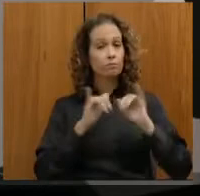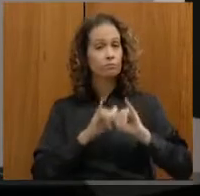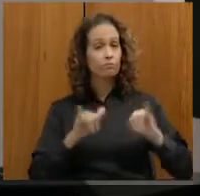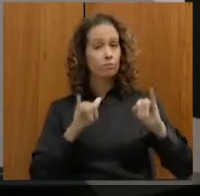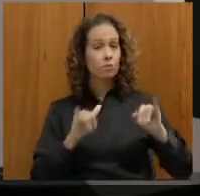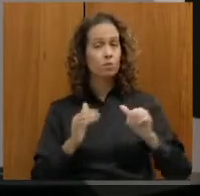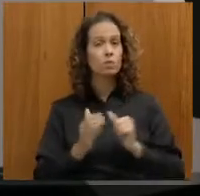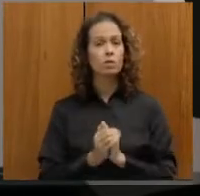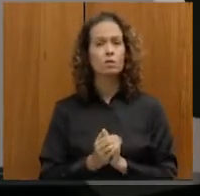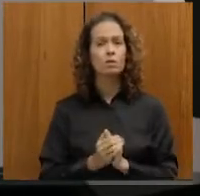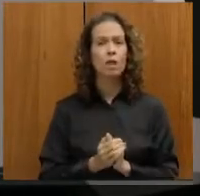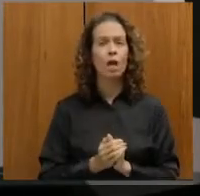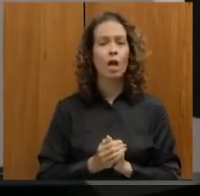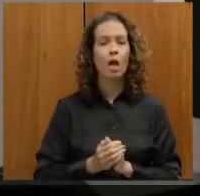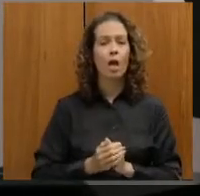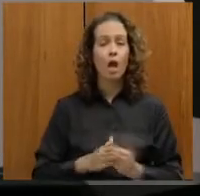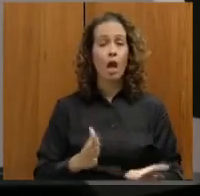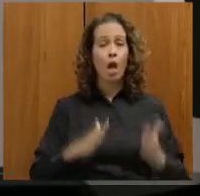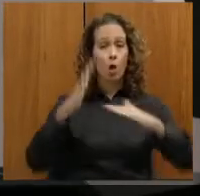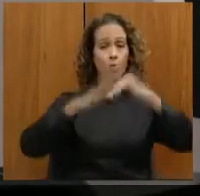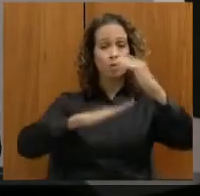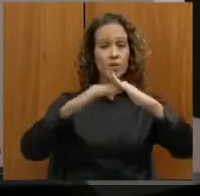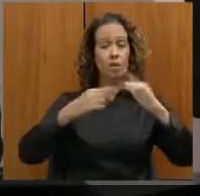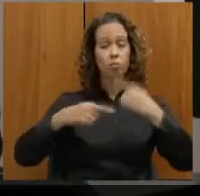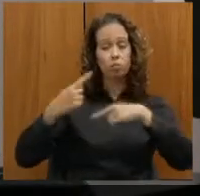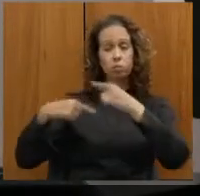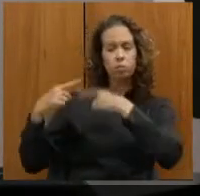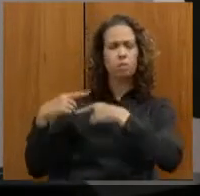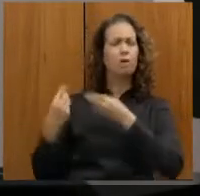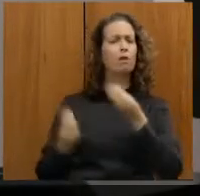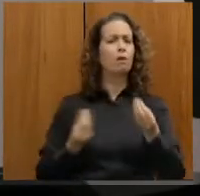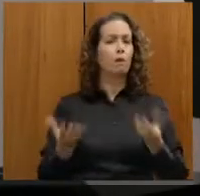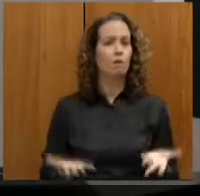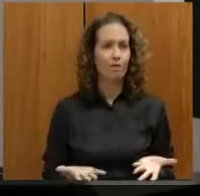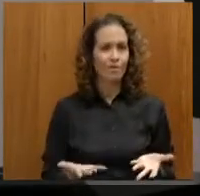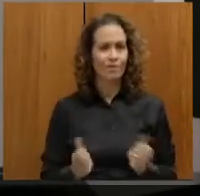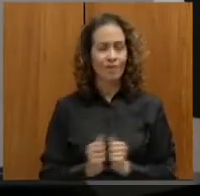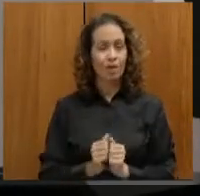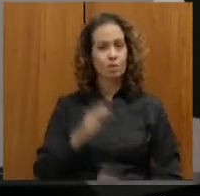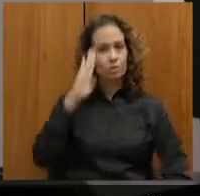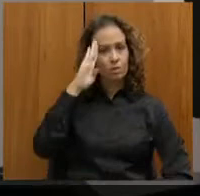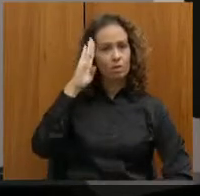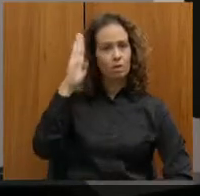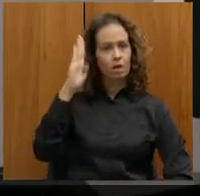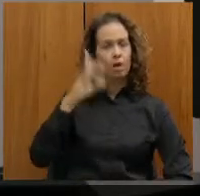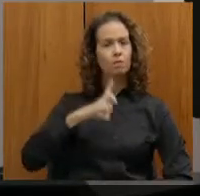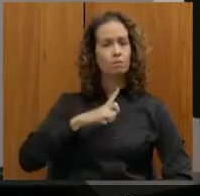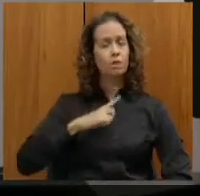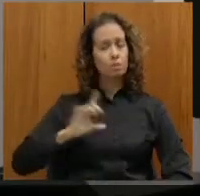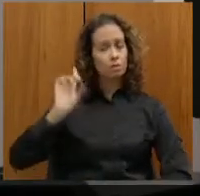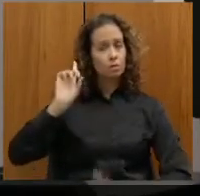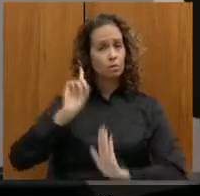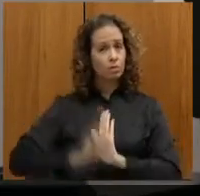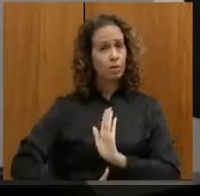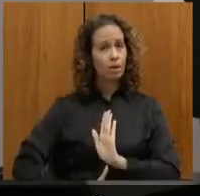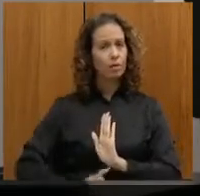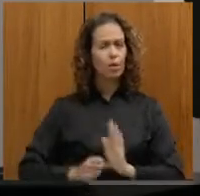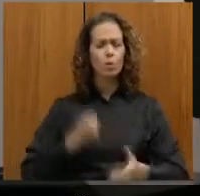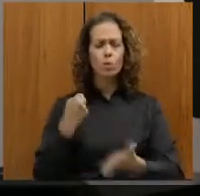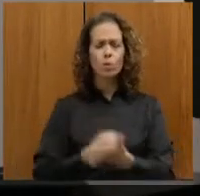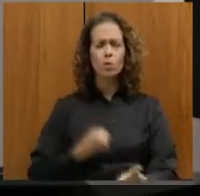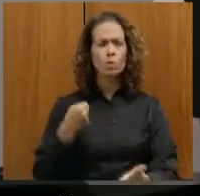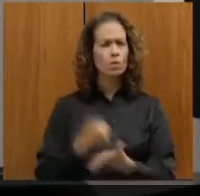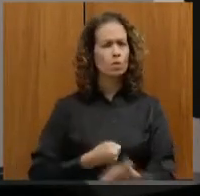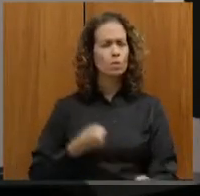progressão na carreira de um policial militar uma promoção de soldado atacado ele tem um direito fixado por nós e depois de